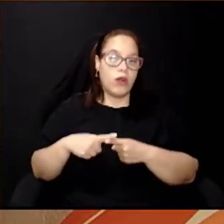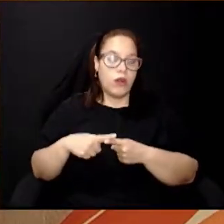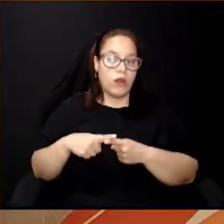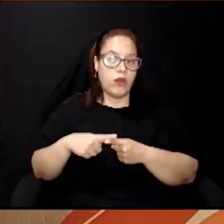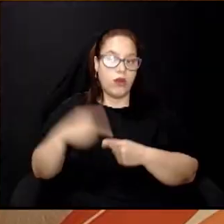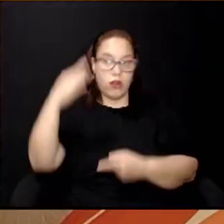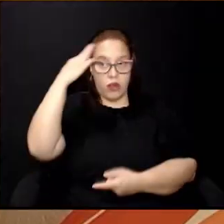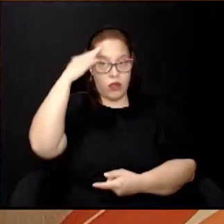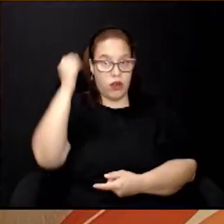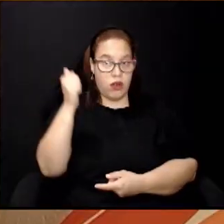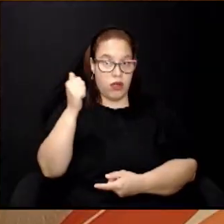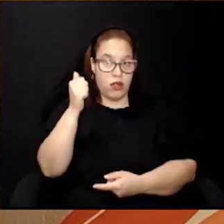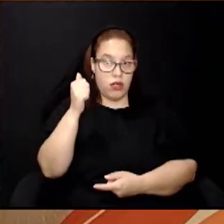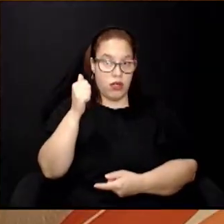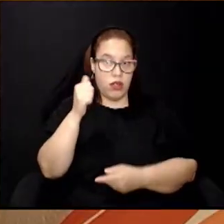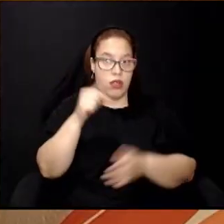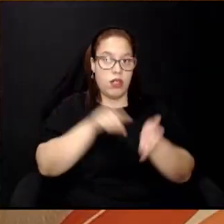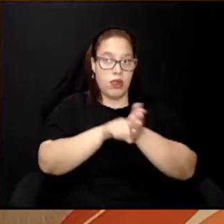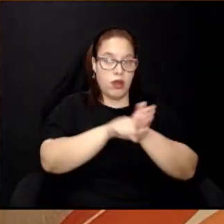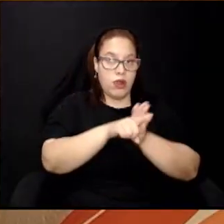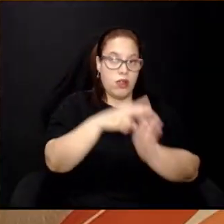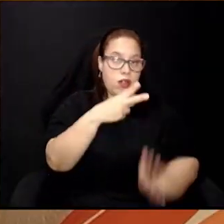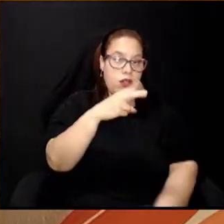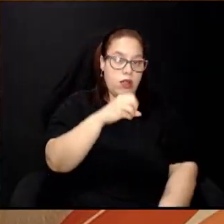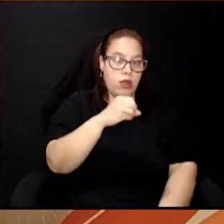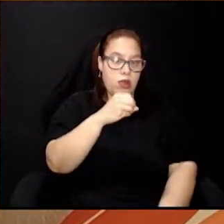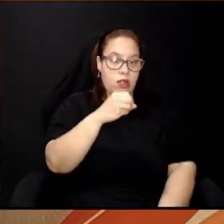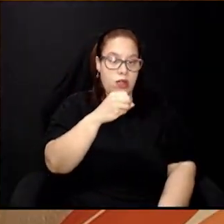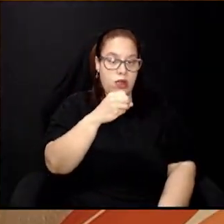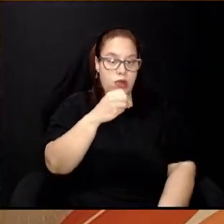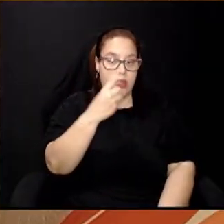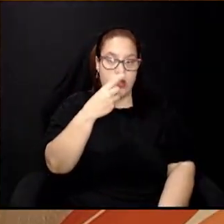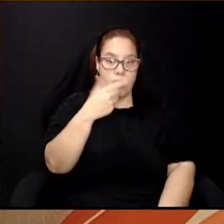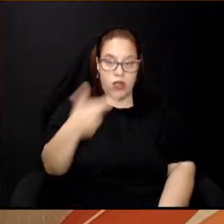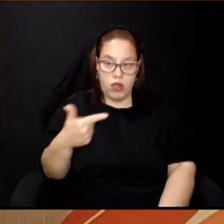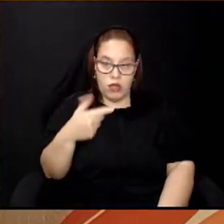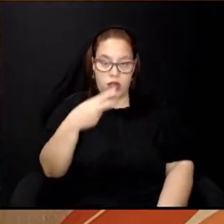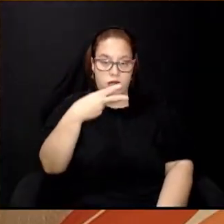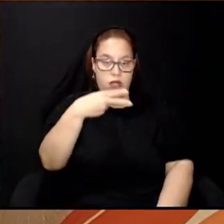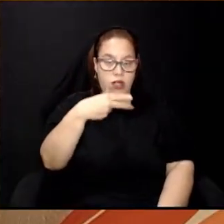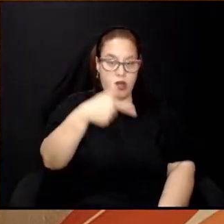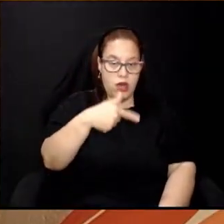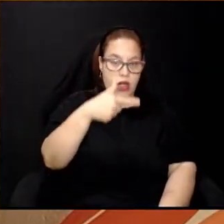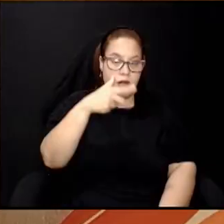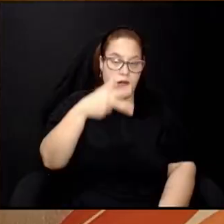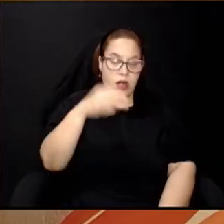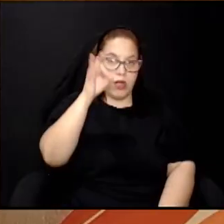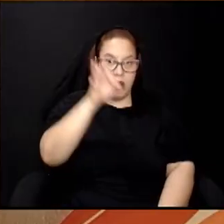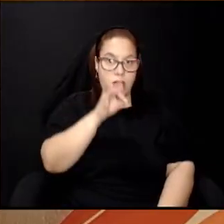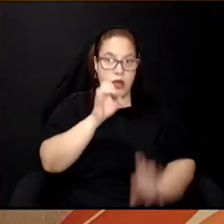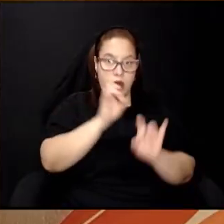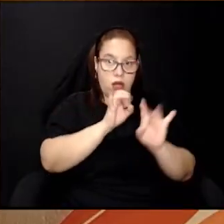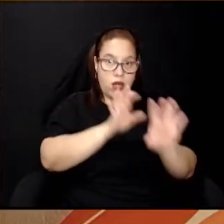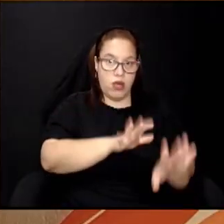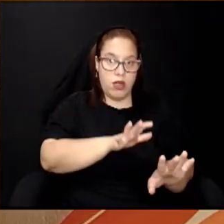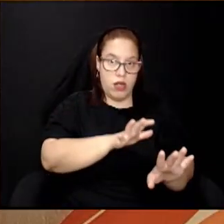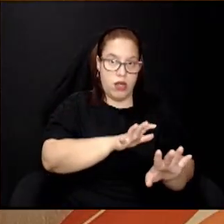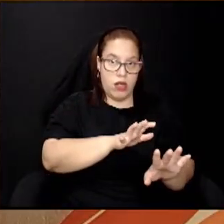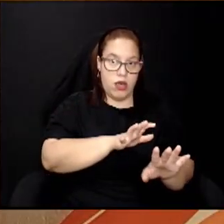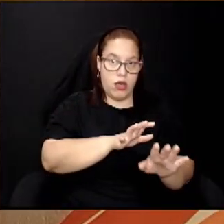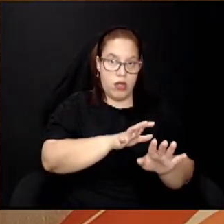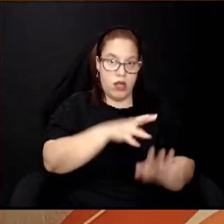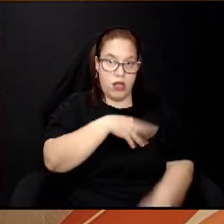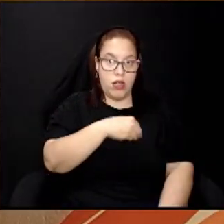tem uma pesquisa feita em 2012 que 72% dos pais abandonam a família quando tem um filho com